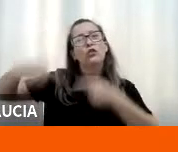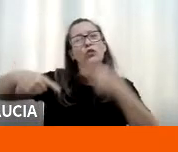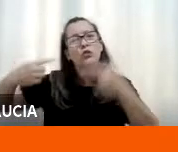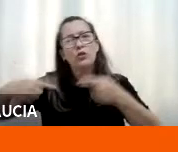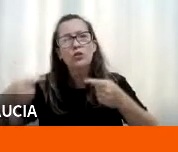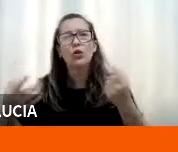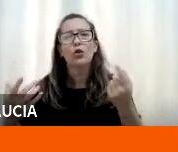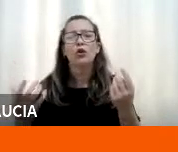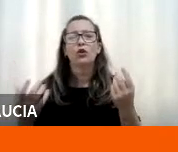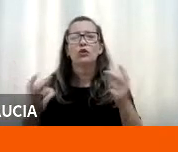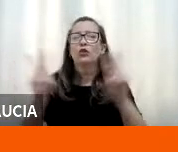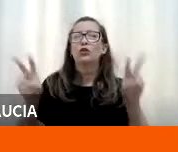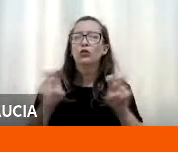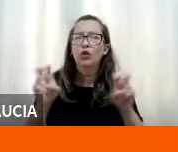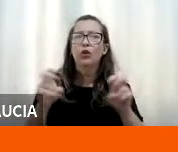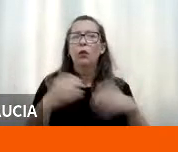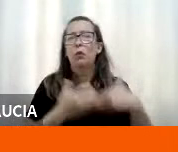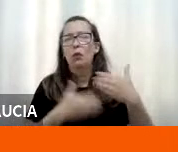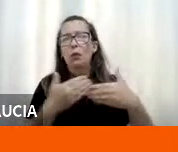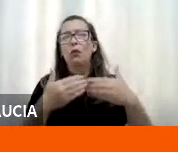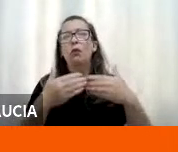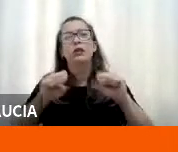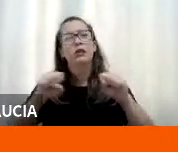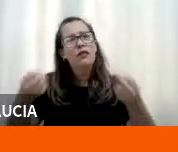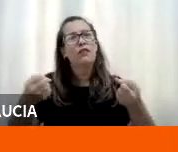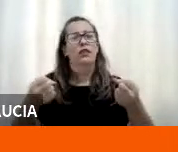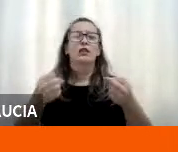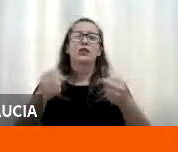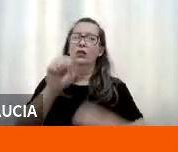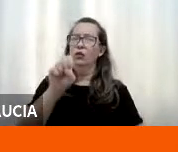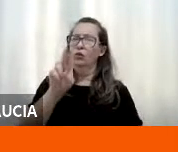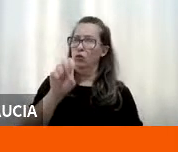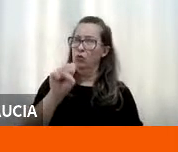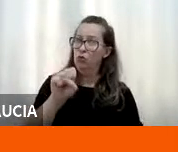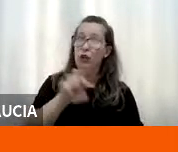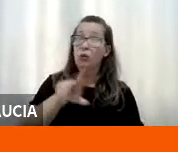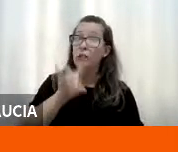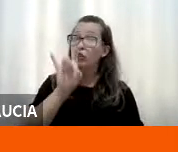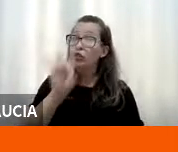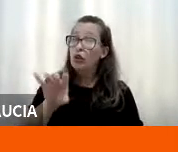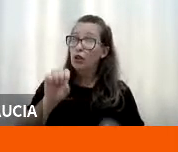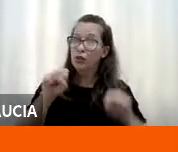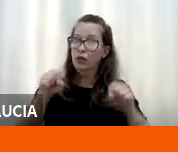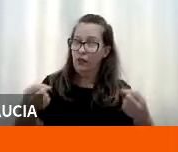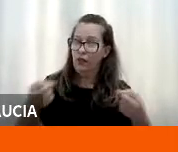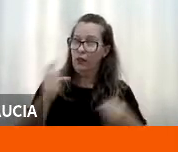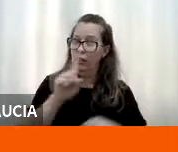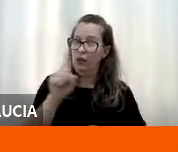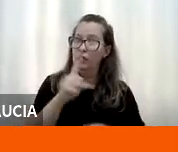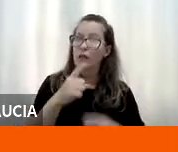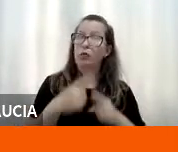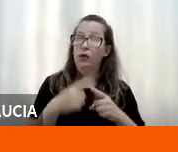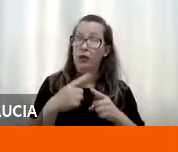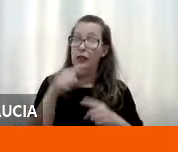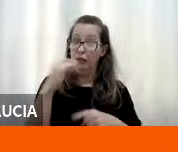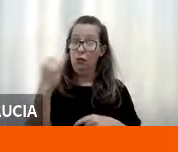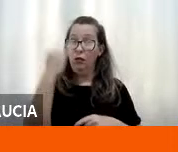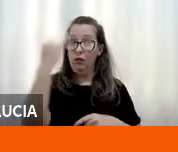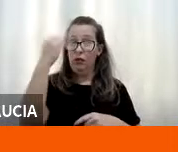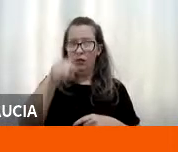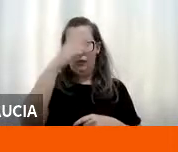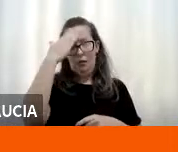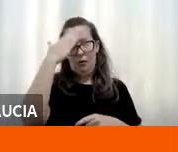da construção e defesa do SUS, não só da defesa, né, isso era uma questão, às vezes, conversando com o